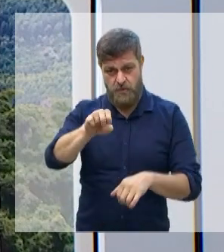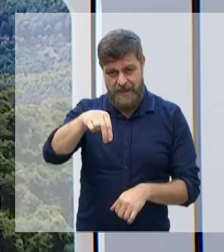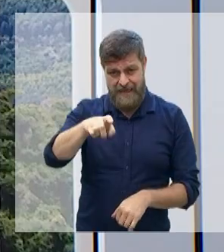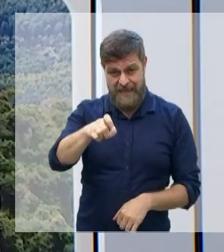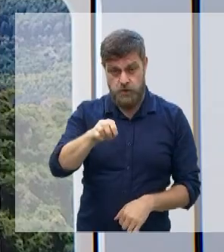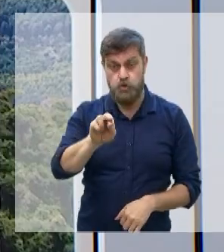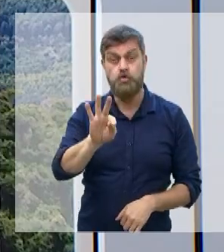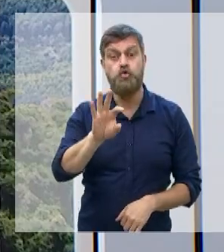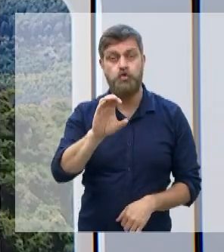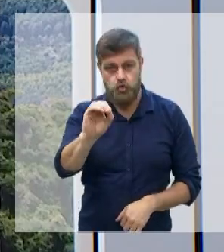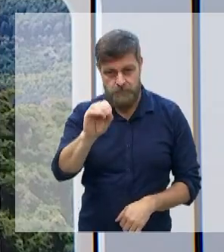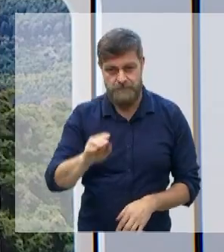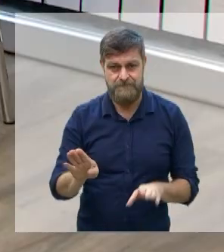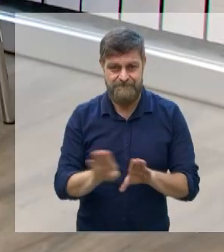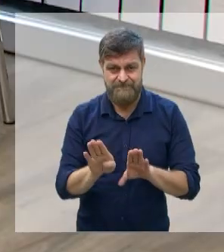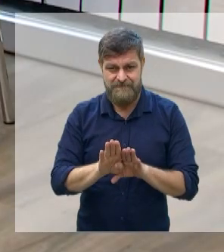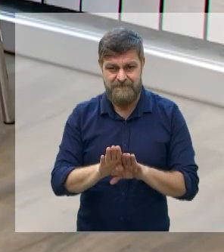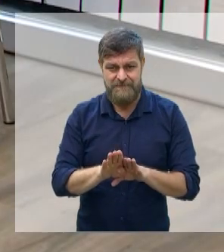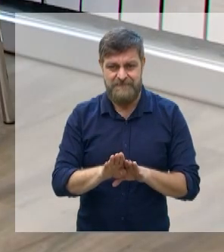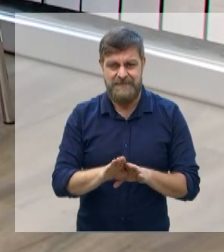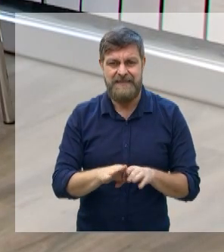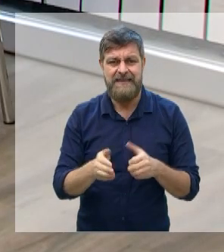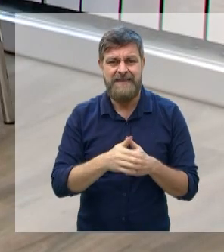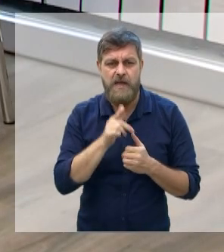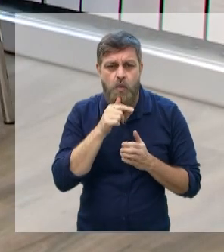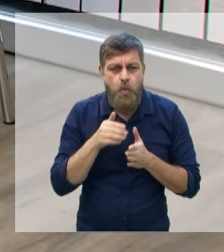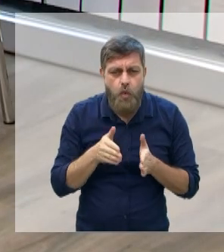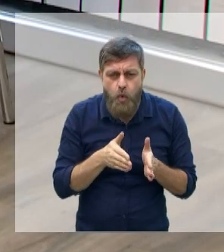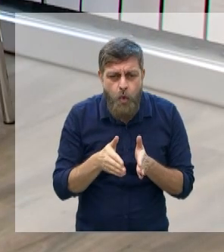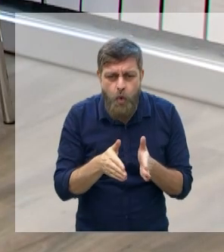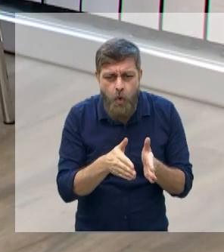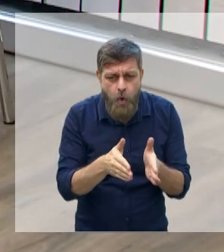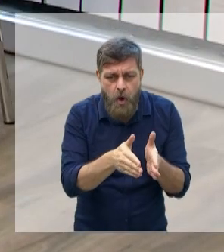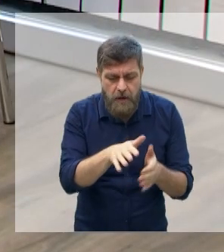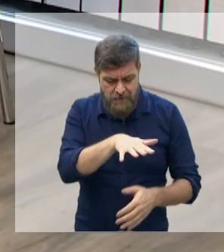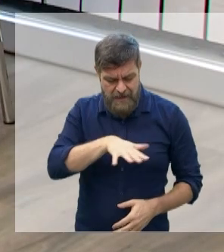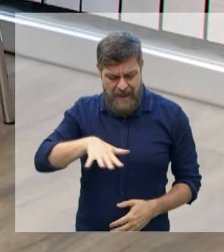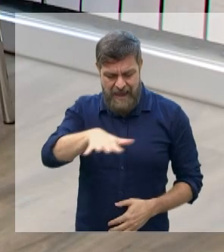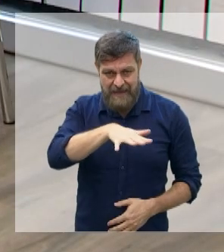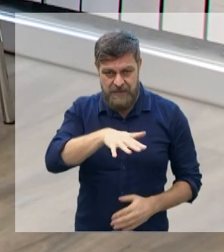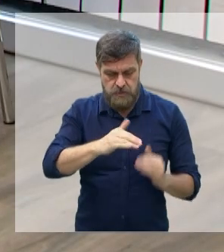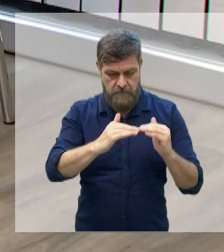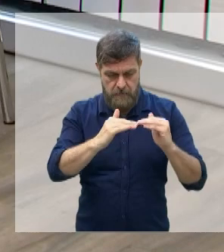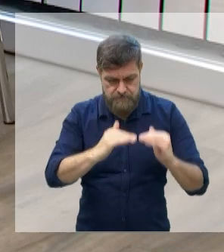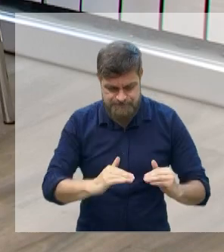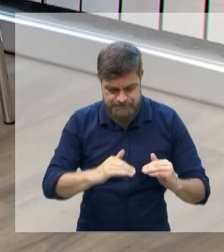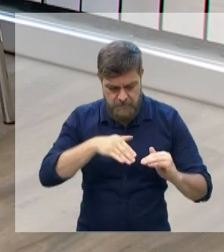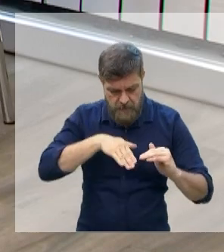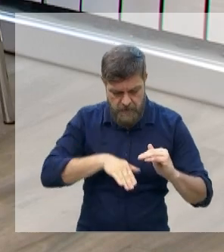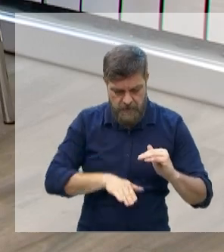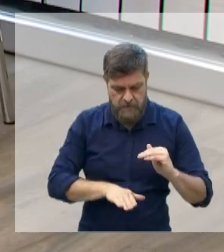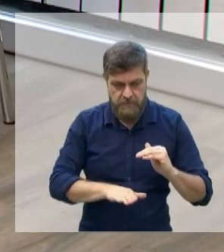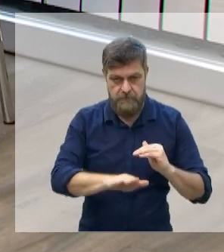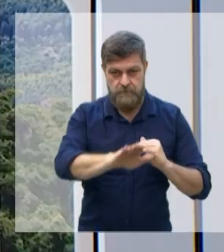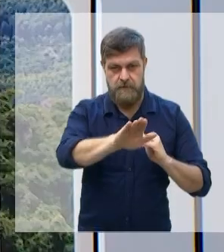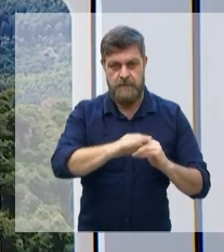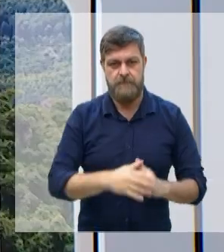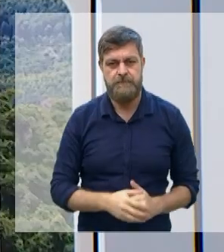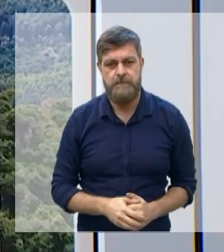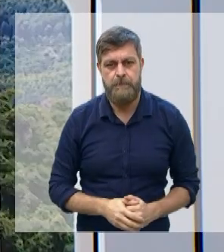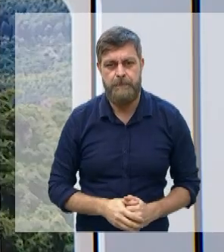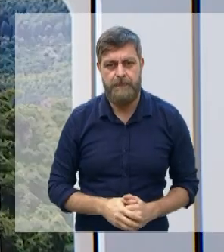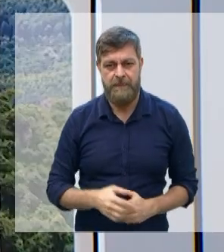a ligação entre o córrego que passa ali naquela região que vai ser assinado isso um pouco para cima então